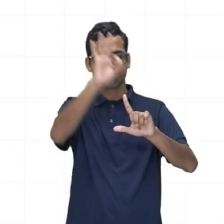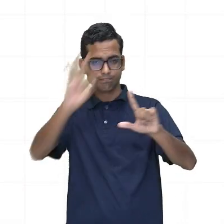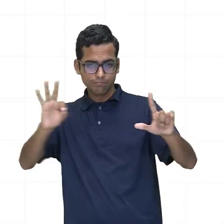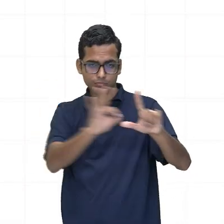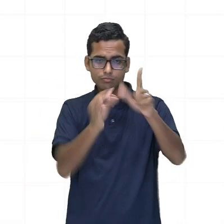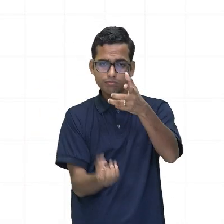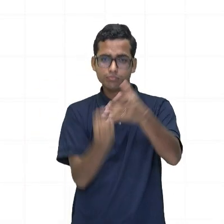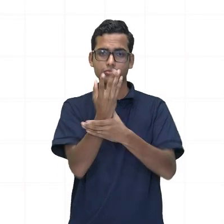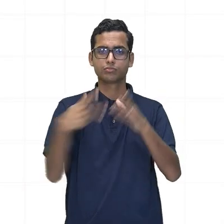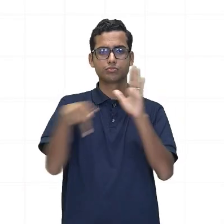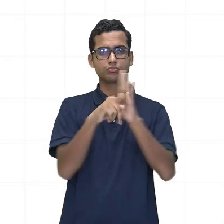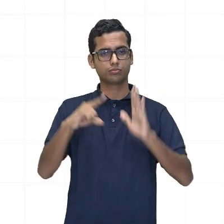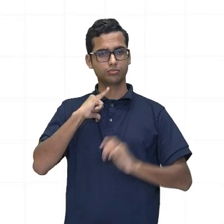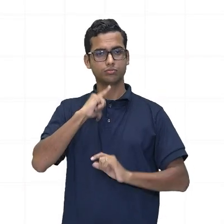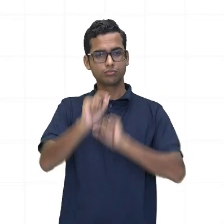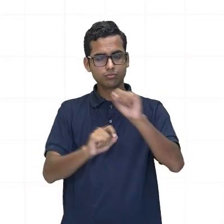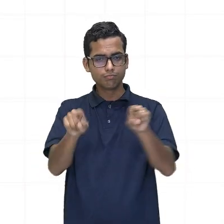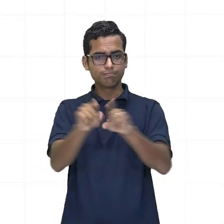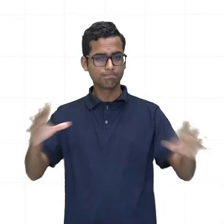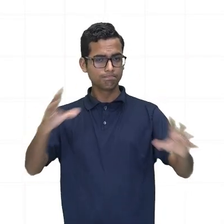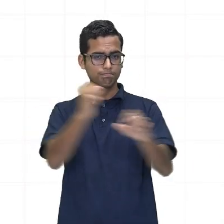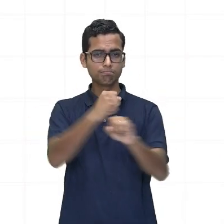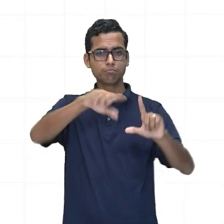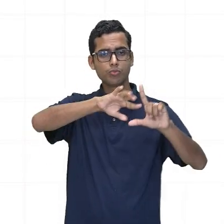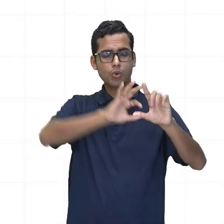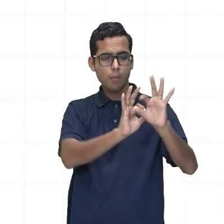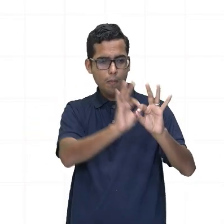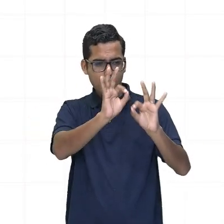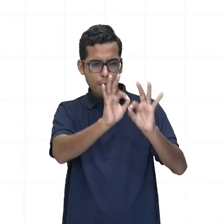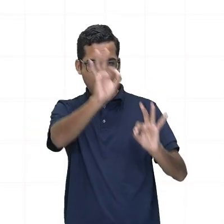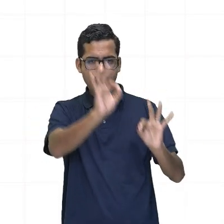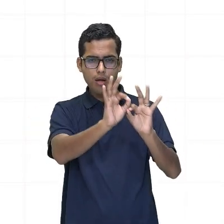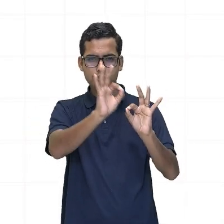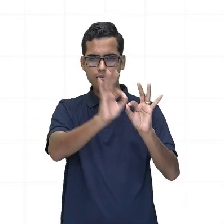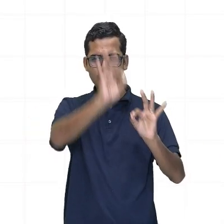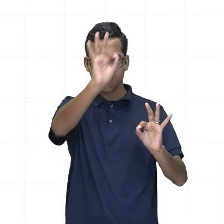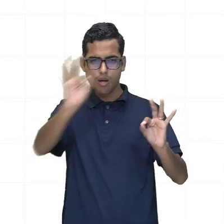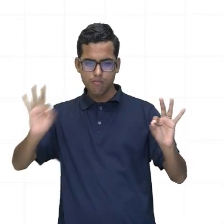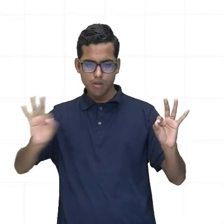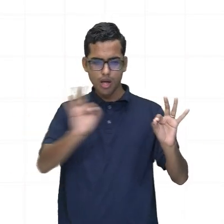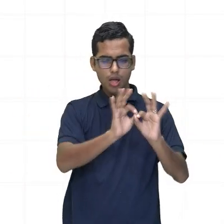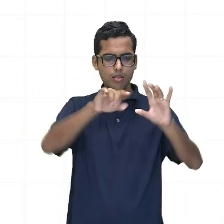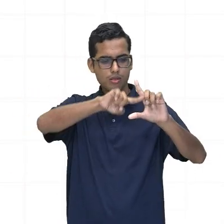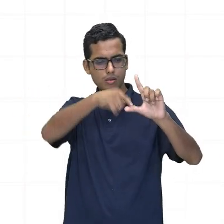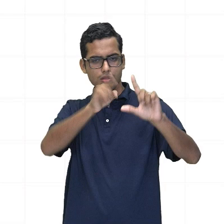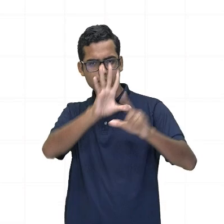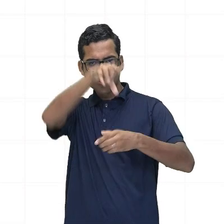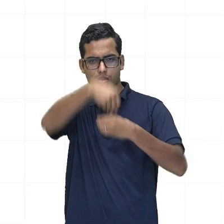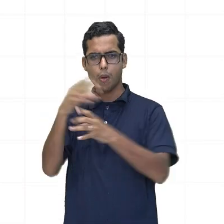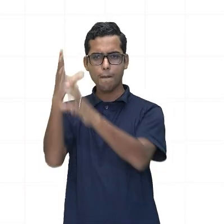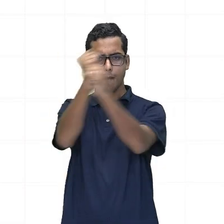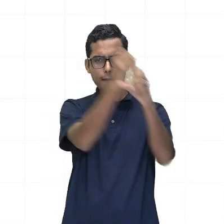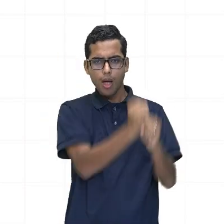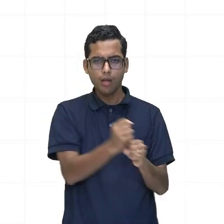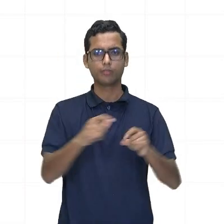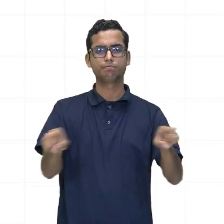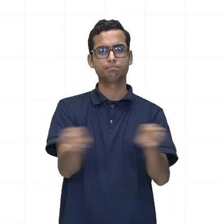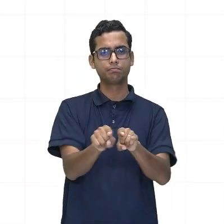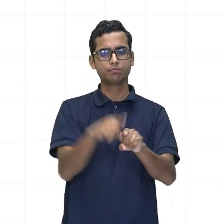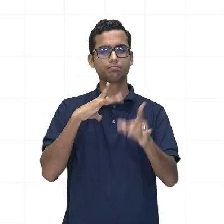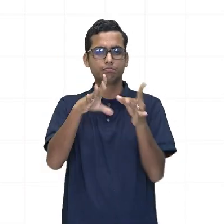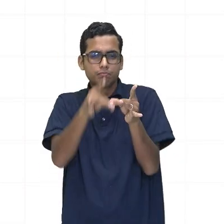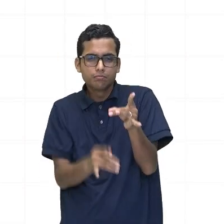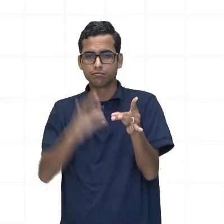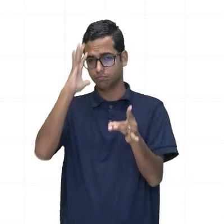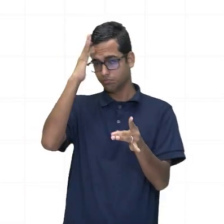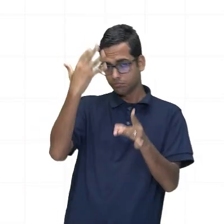construção, condição de existência e soma das medidas dos ângulos internos. Detalhamento, resolução de problemas utilizando